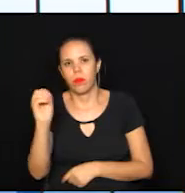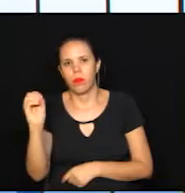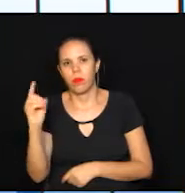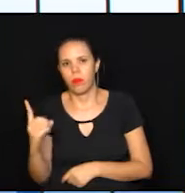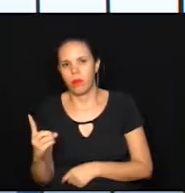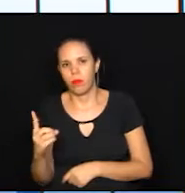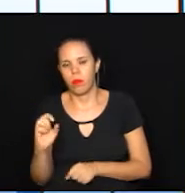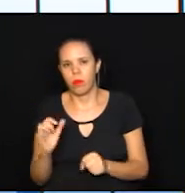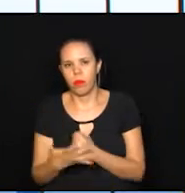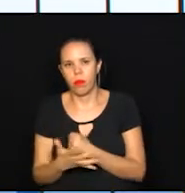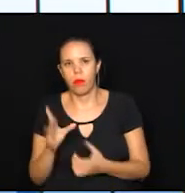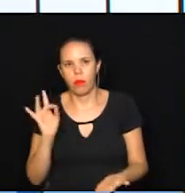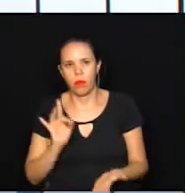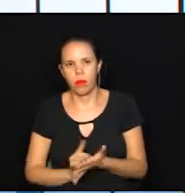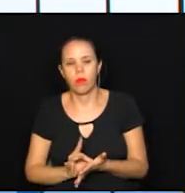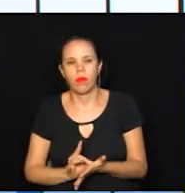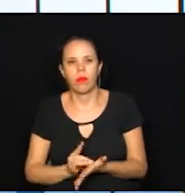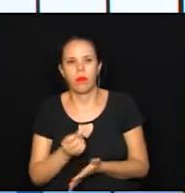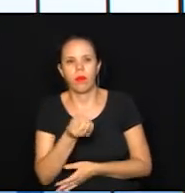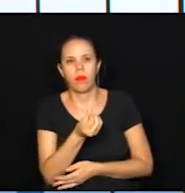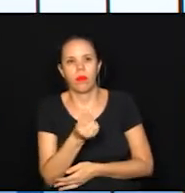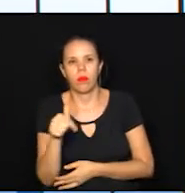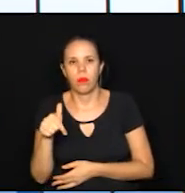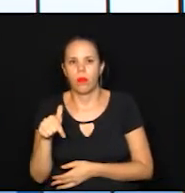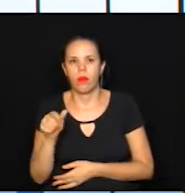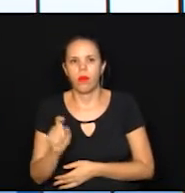2.311.101 casos da doença, com